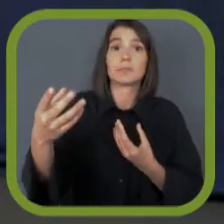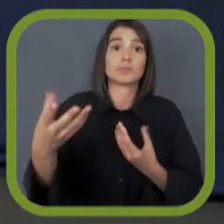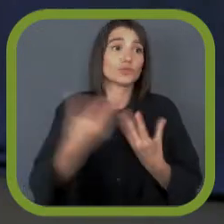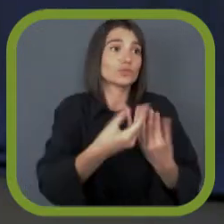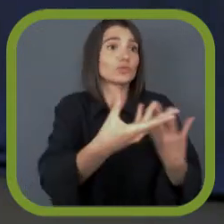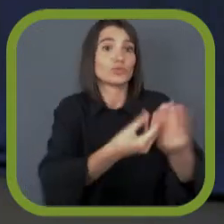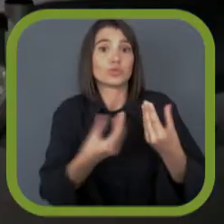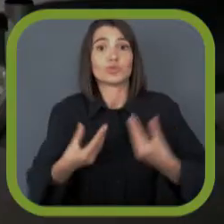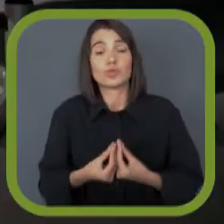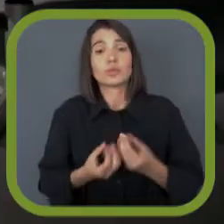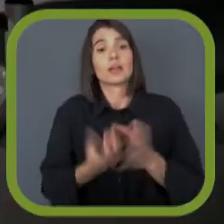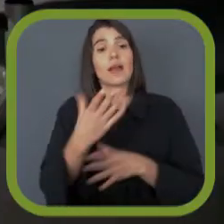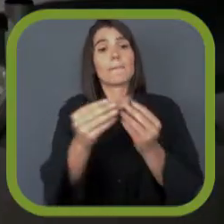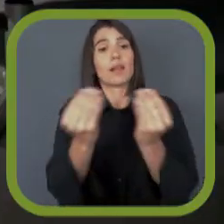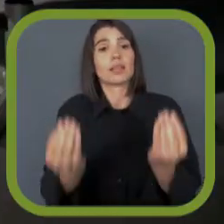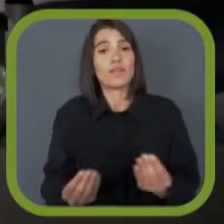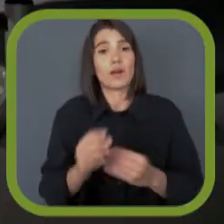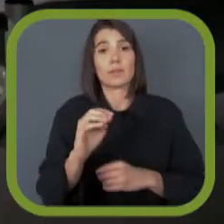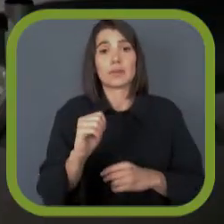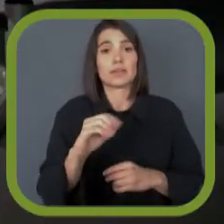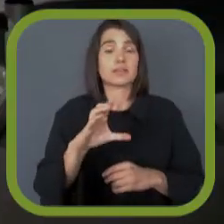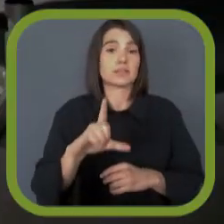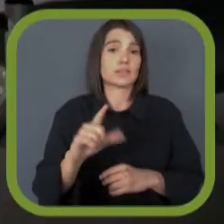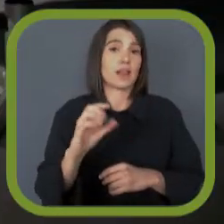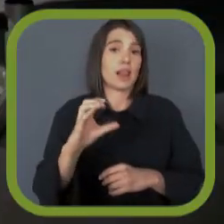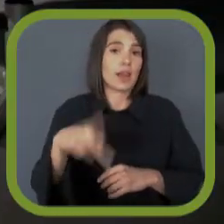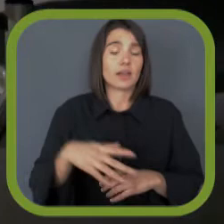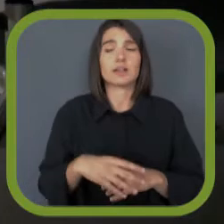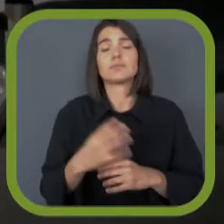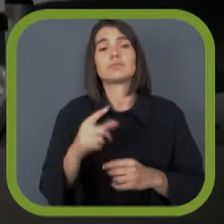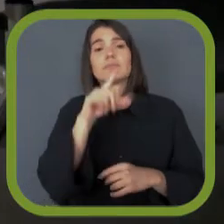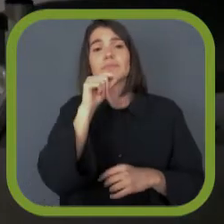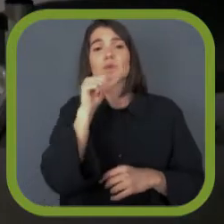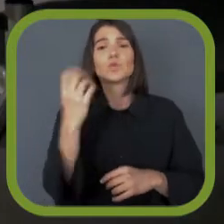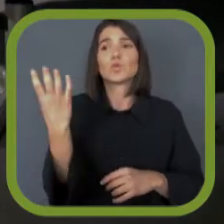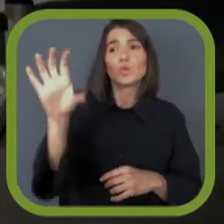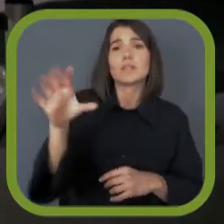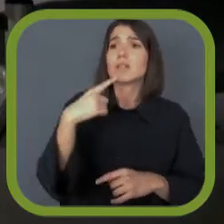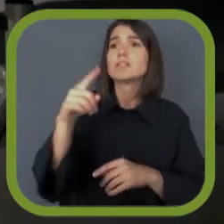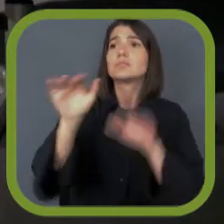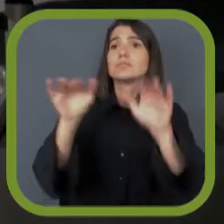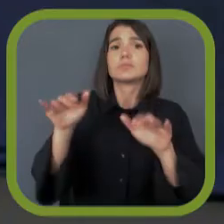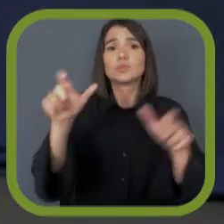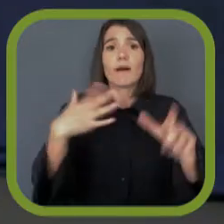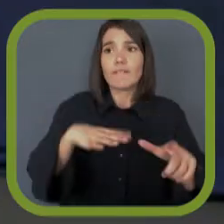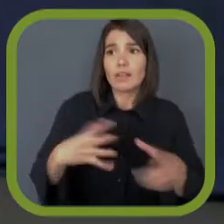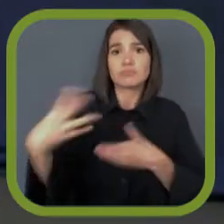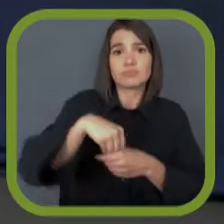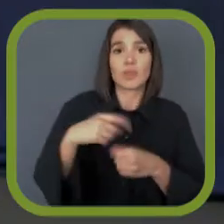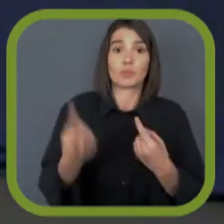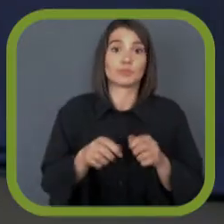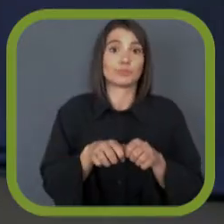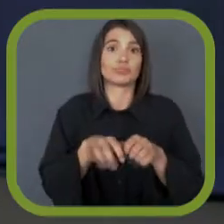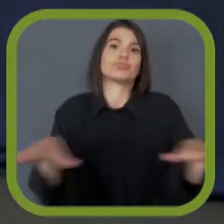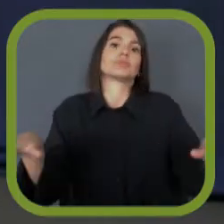depois juntámos numa plataforma de Slack, fiz um tweet para quem se quisesse juntar e depois aquilo